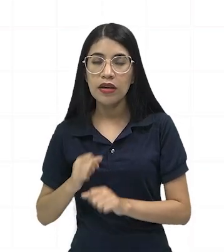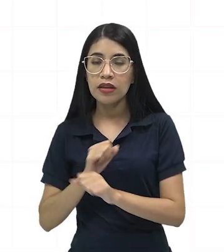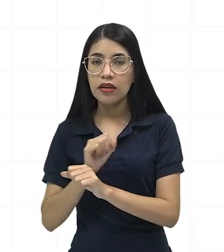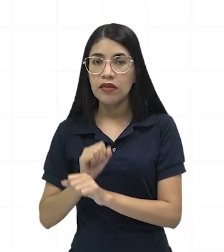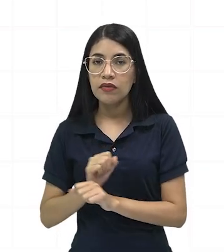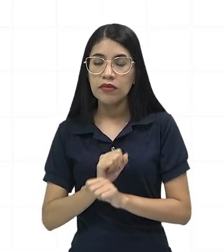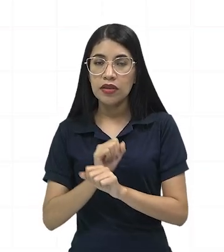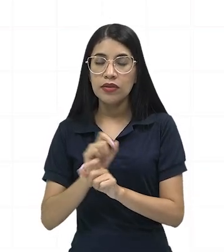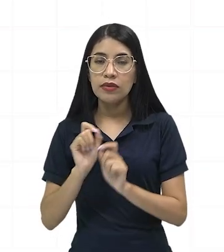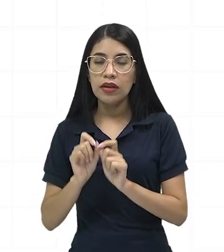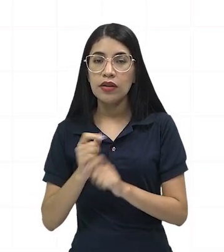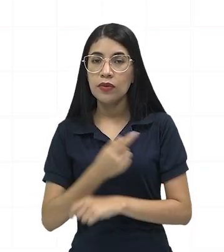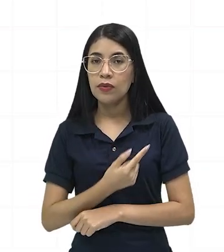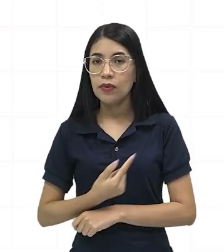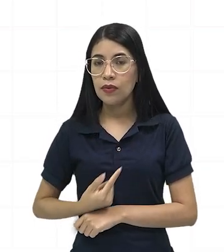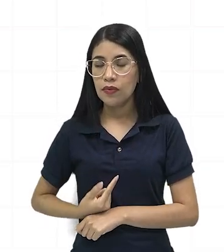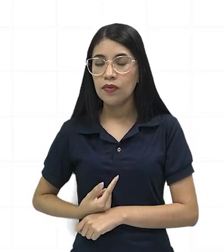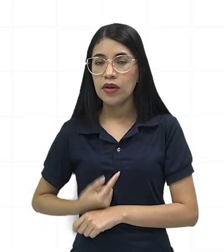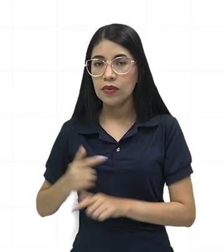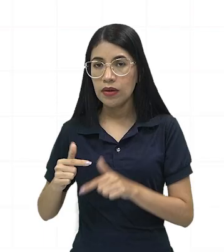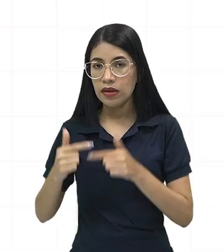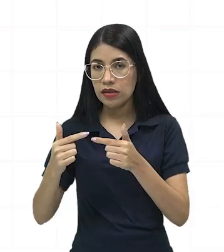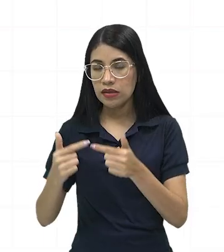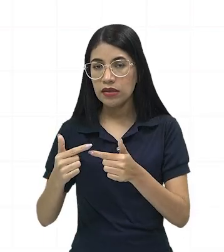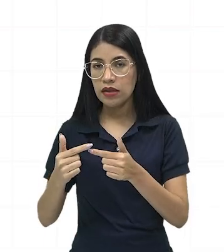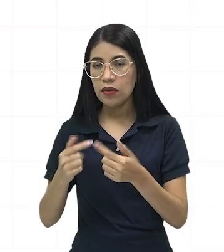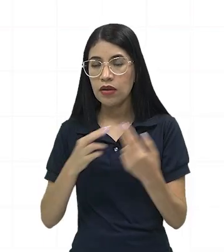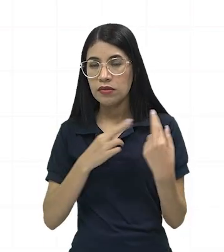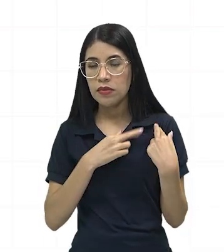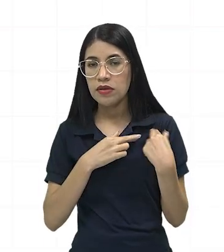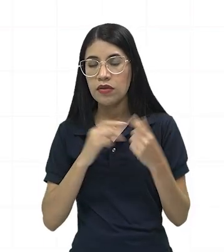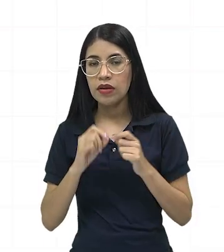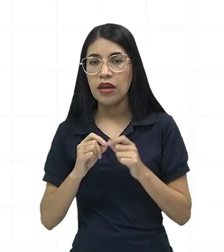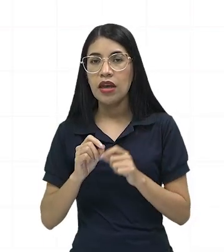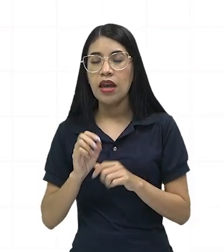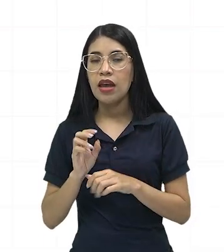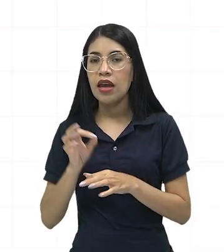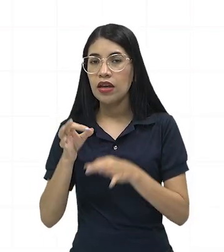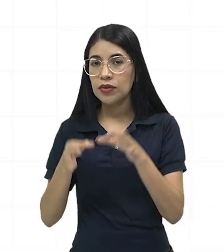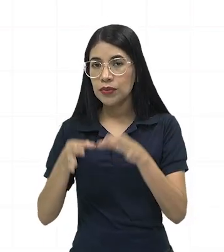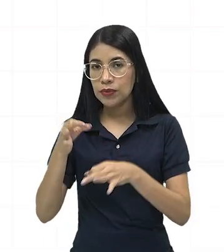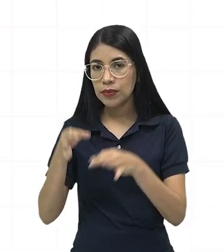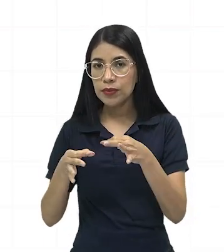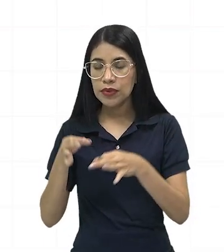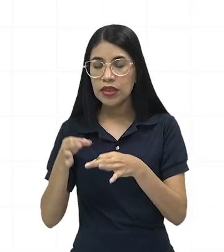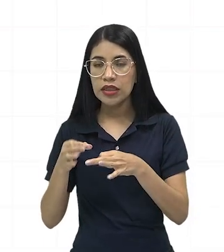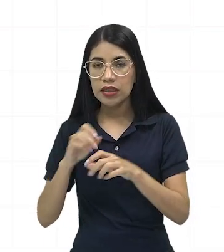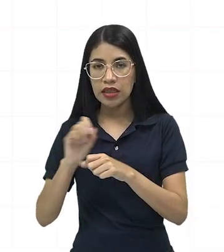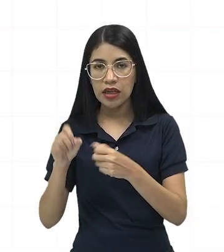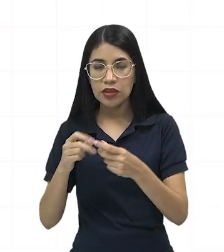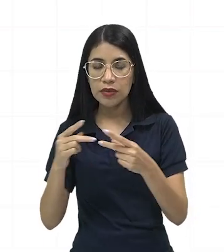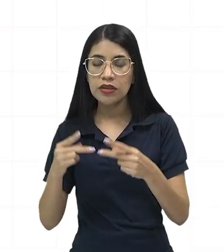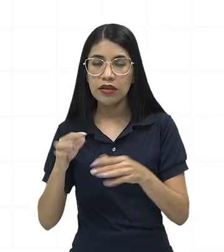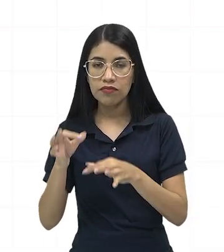que a função do governo, a função do Estado é cuidar da justiça, cuidar e administrar a